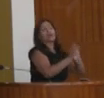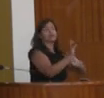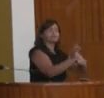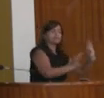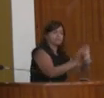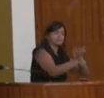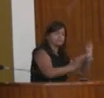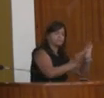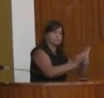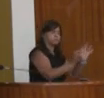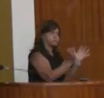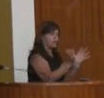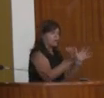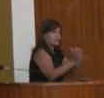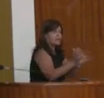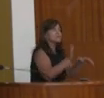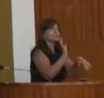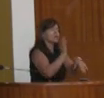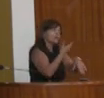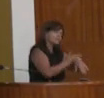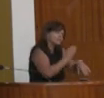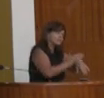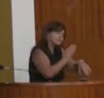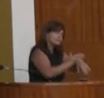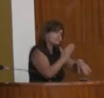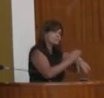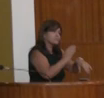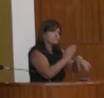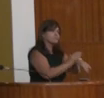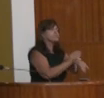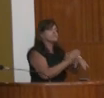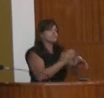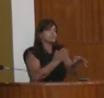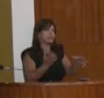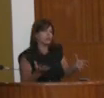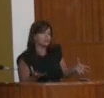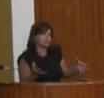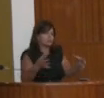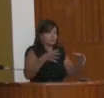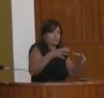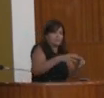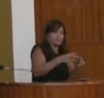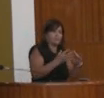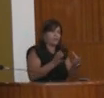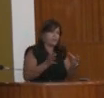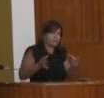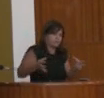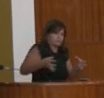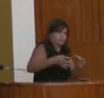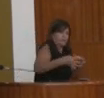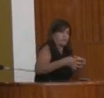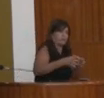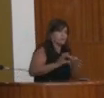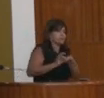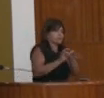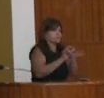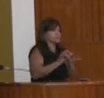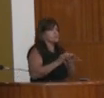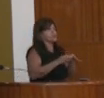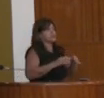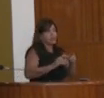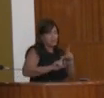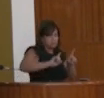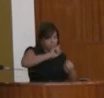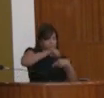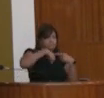os companheiros de trabalho, seus gestores, para receber essa pessoa e ela poder ver a qualificação